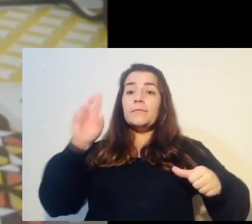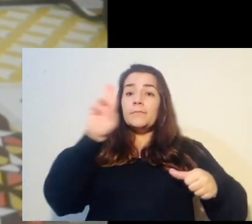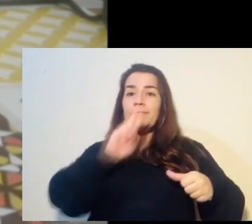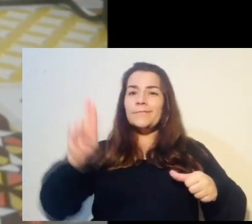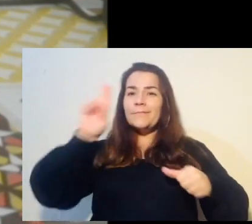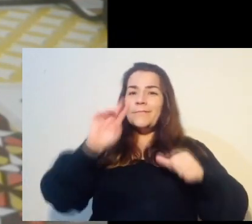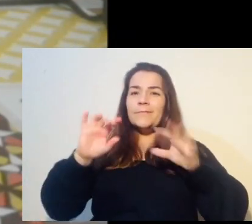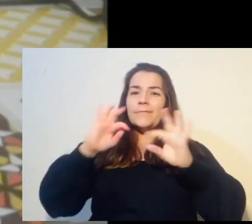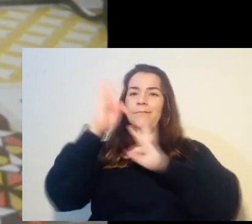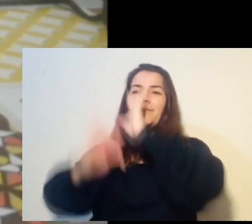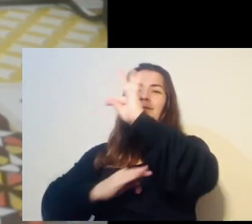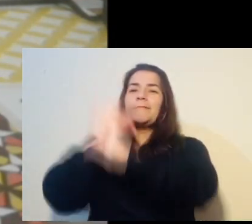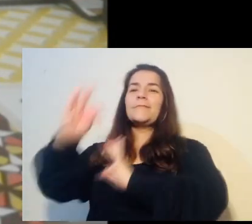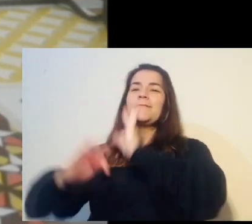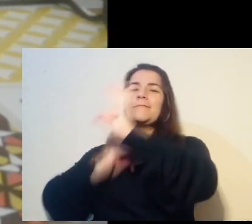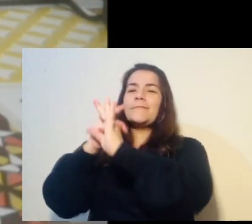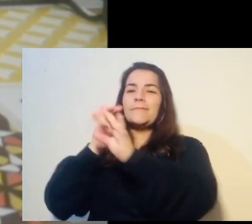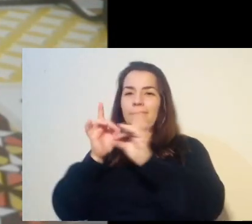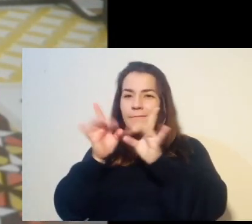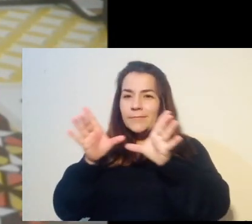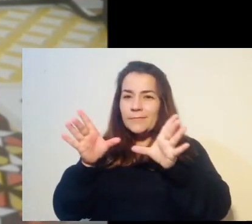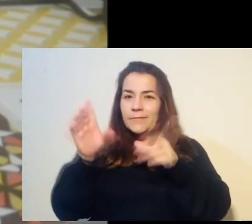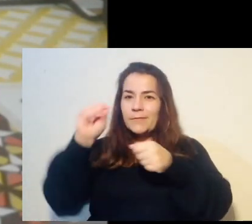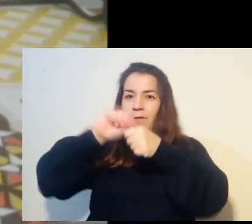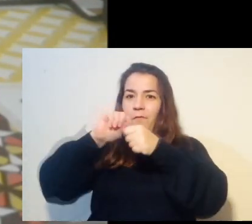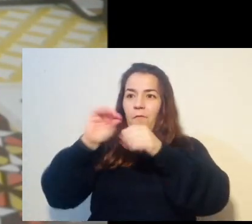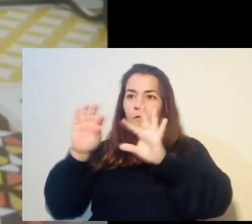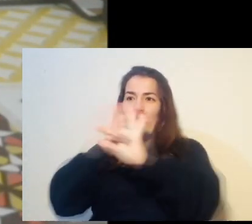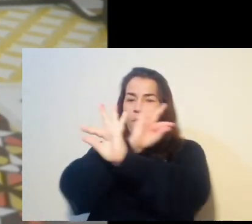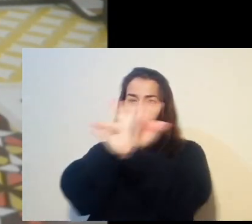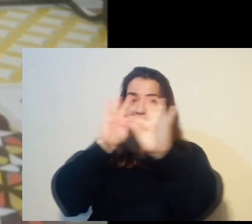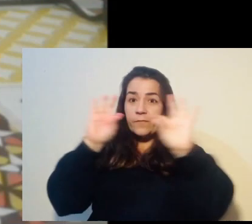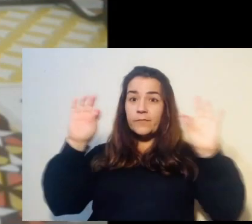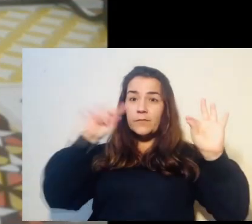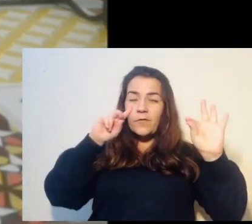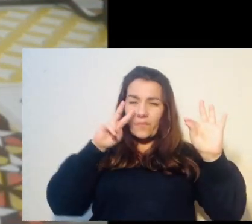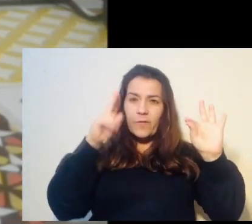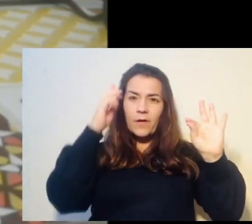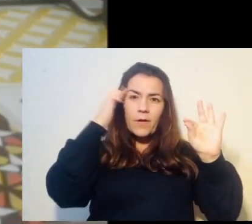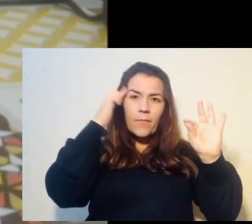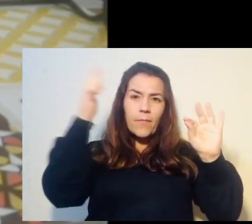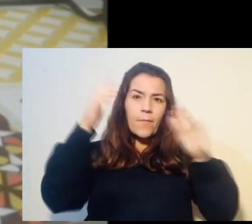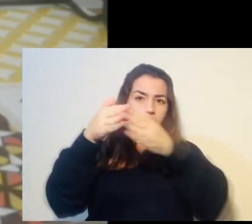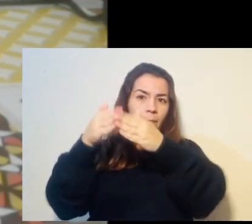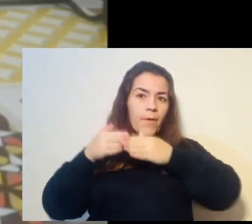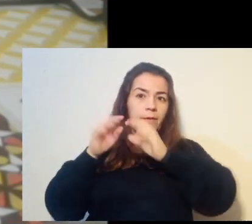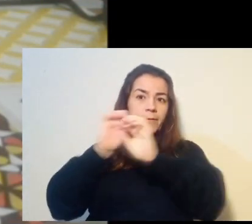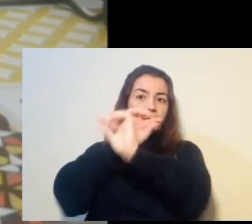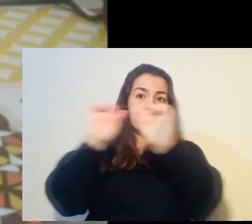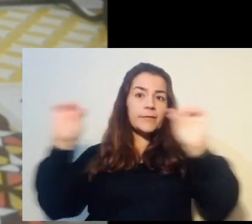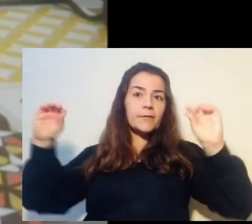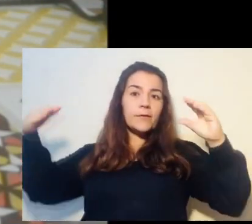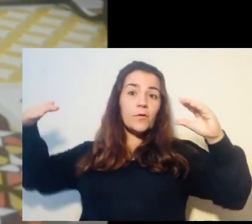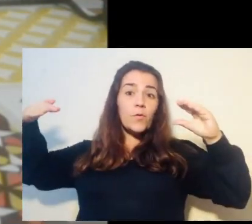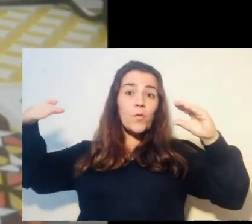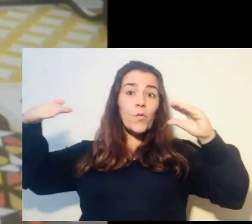isso a gente tem uma tecnologia muito simples, né? Que é colocar aquela haste que eu pedi para vocês